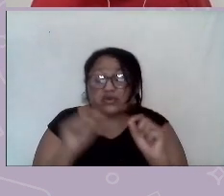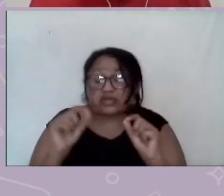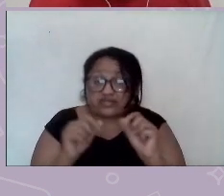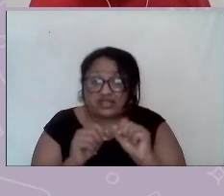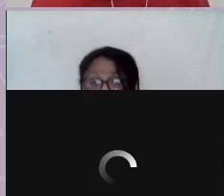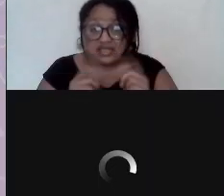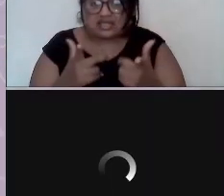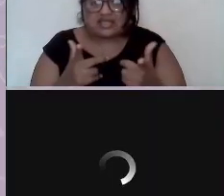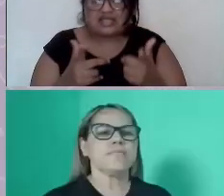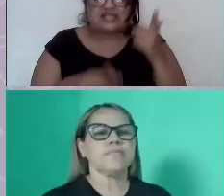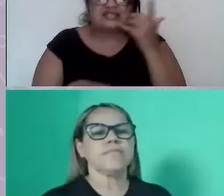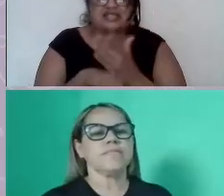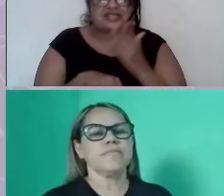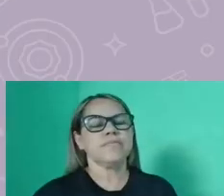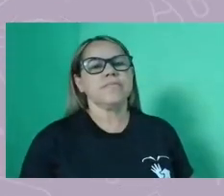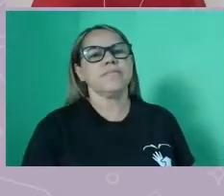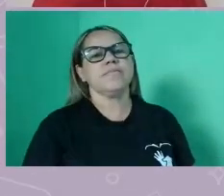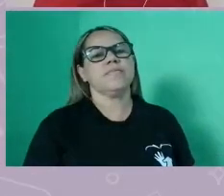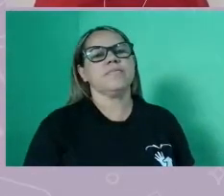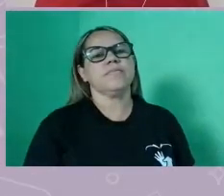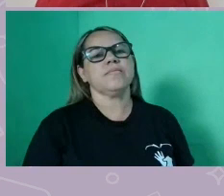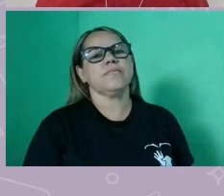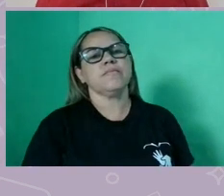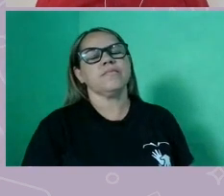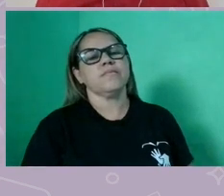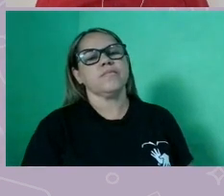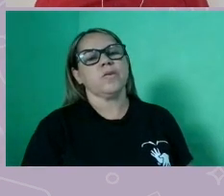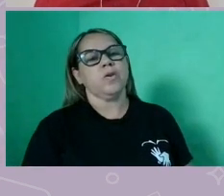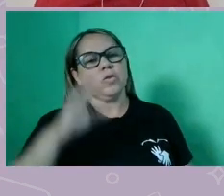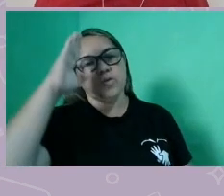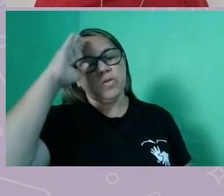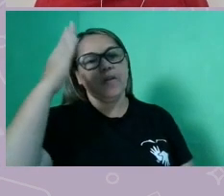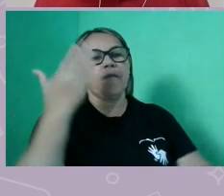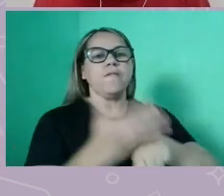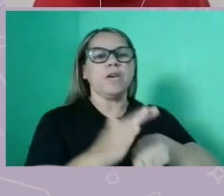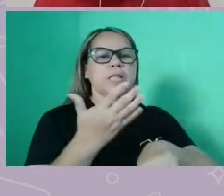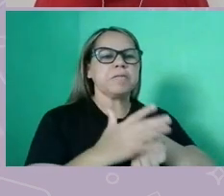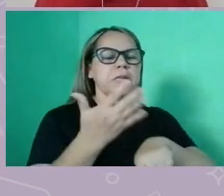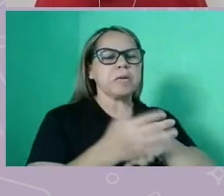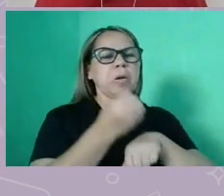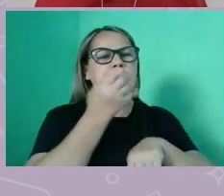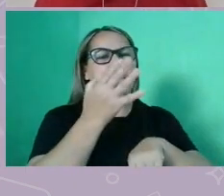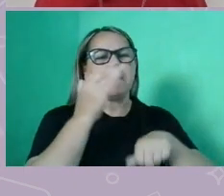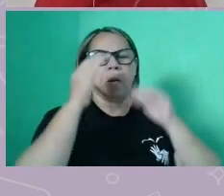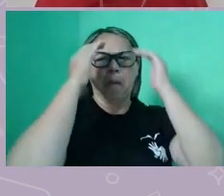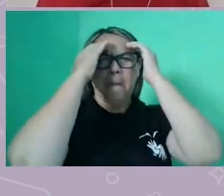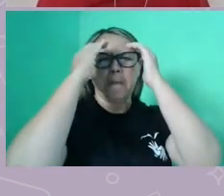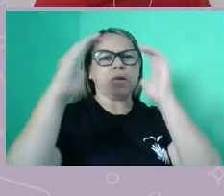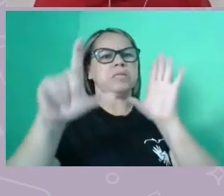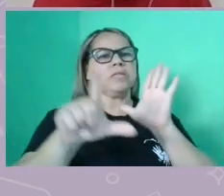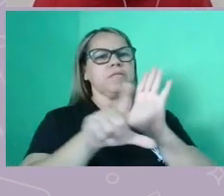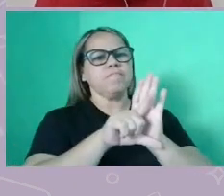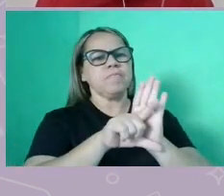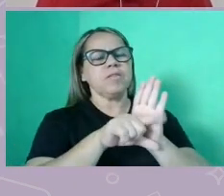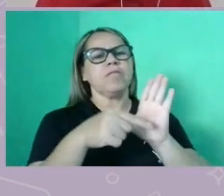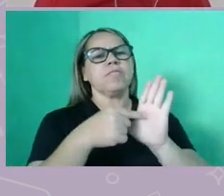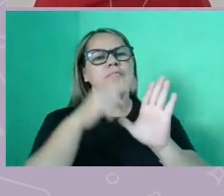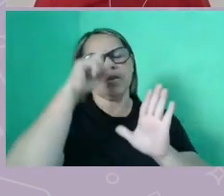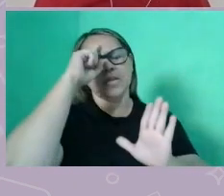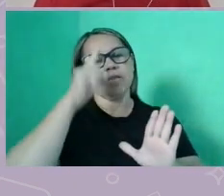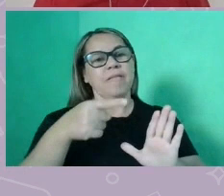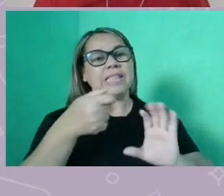veterinários fisicamente corajosos e obedientes às leis e às autoridades essa